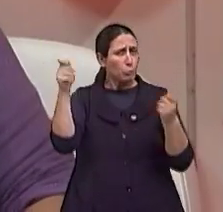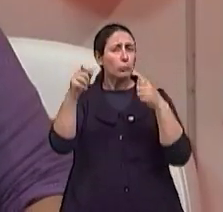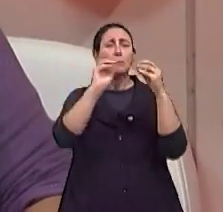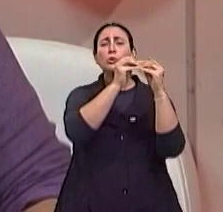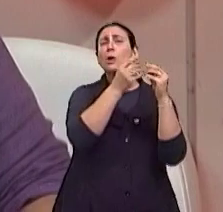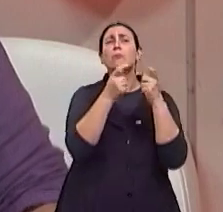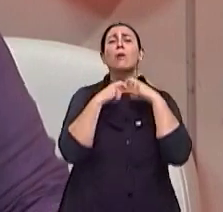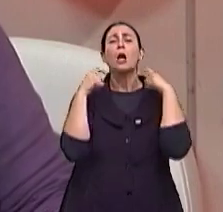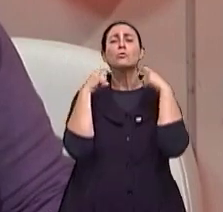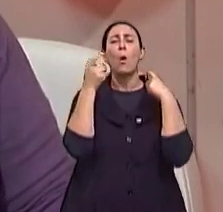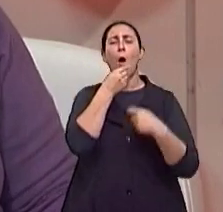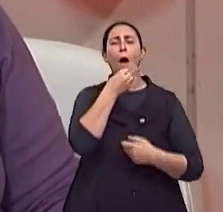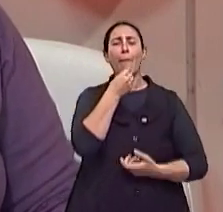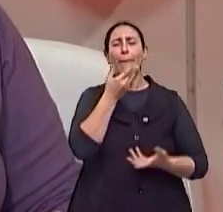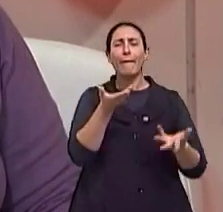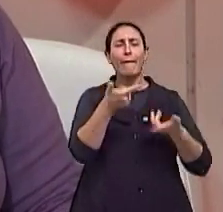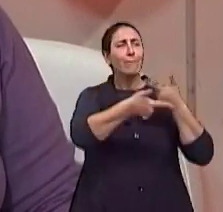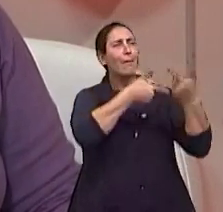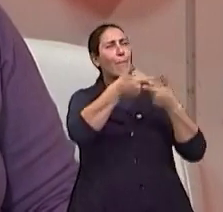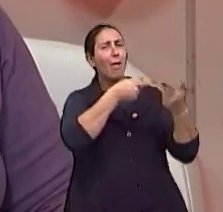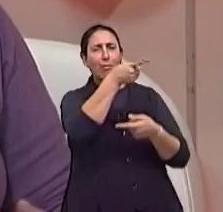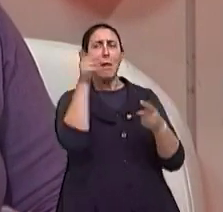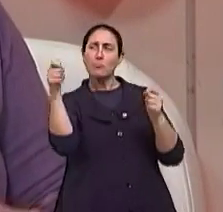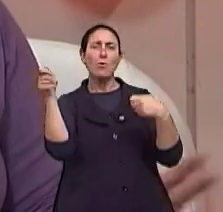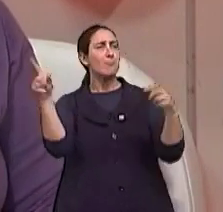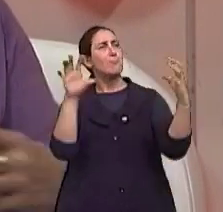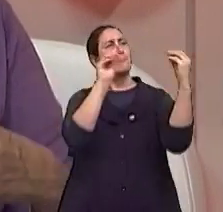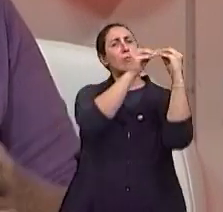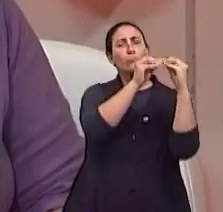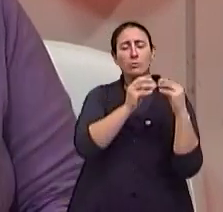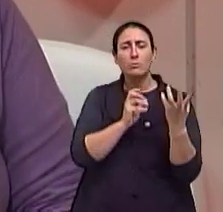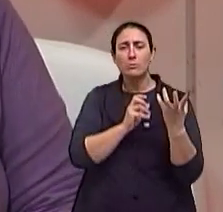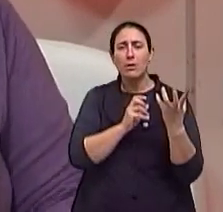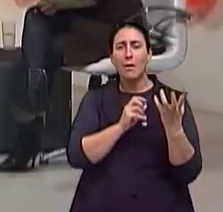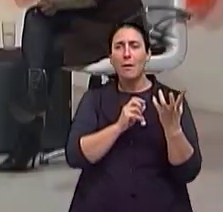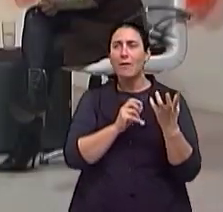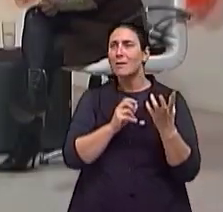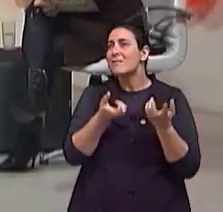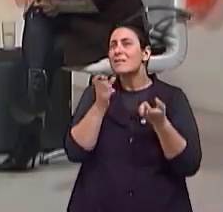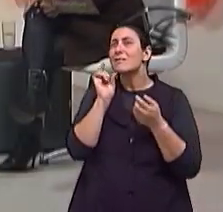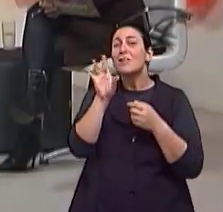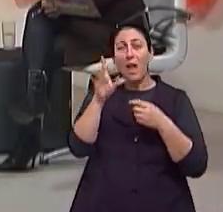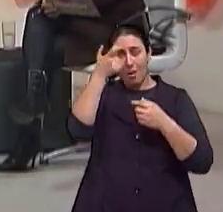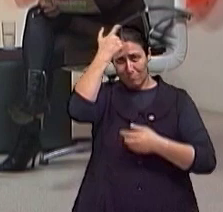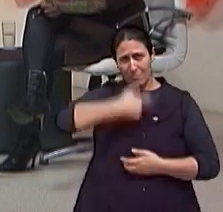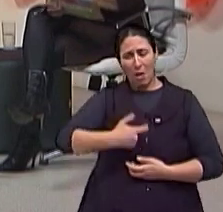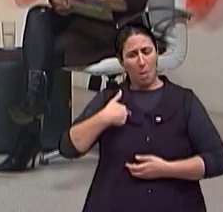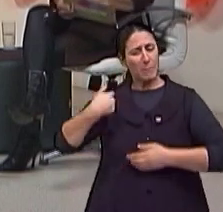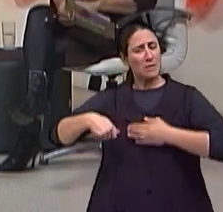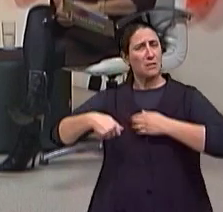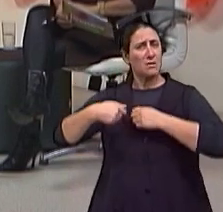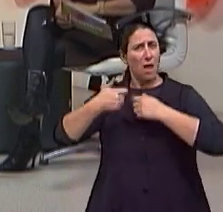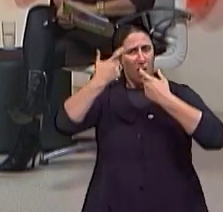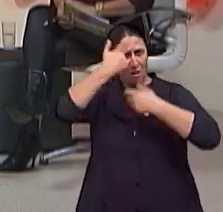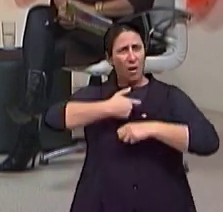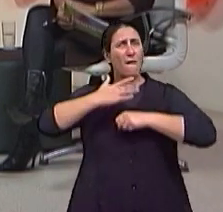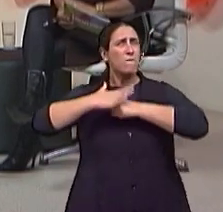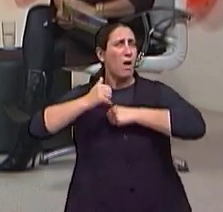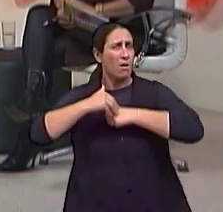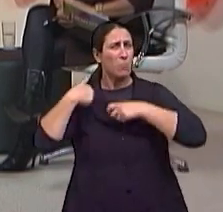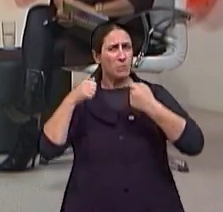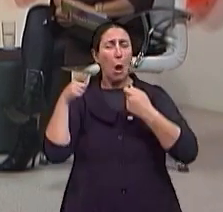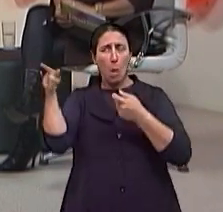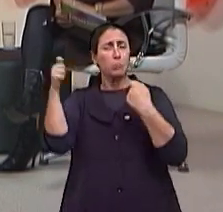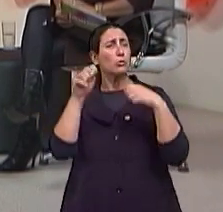garçom, né? Claro, claro. Ela poderia... Se fosse só afeto, né? O motorista do ônibus que transportava